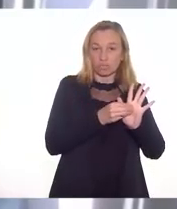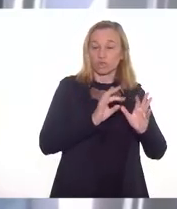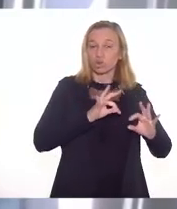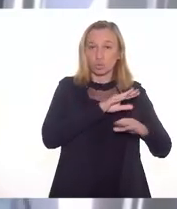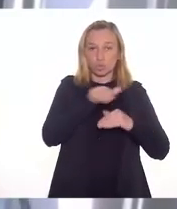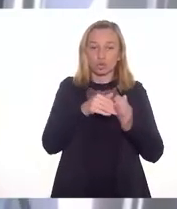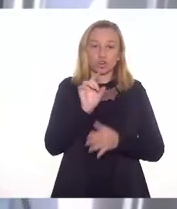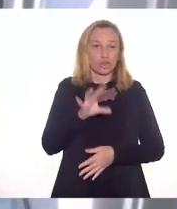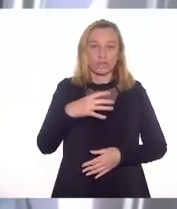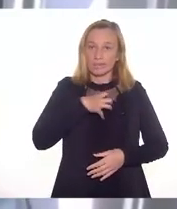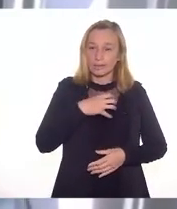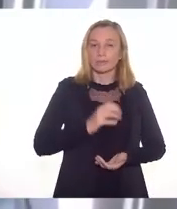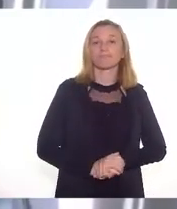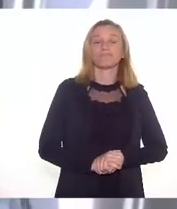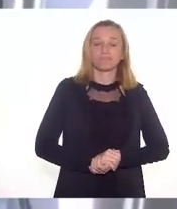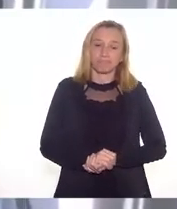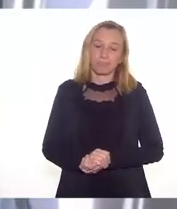nesse sentido que eu queria colaborar.